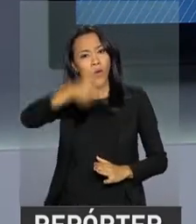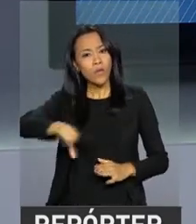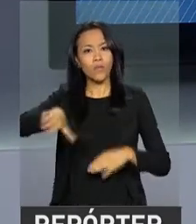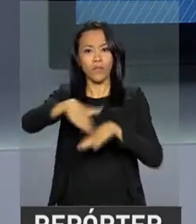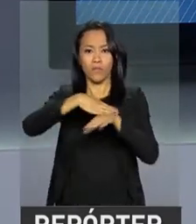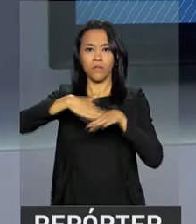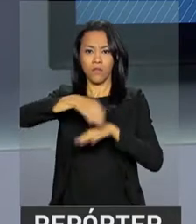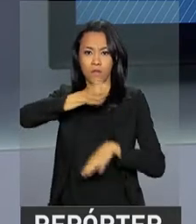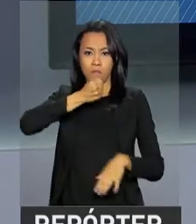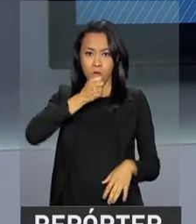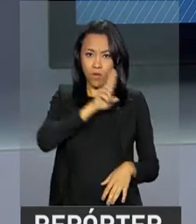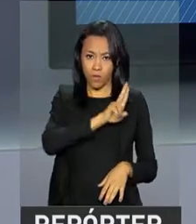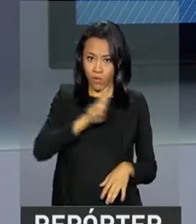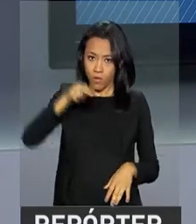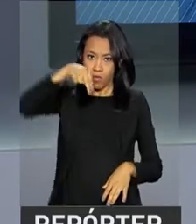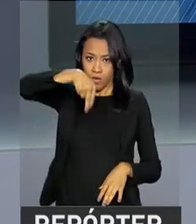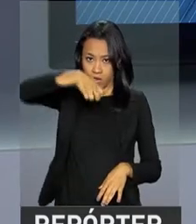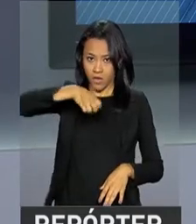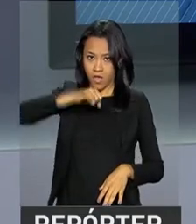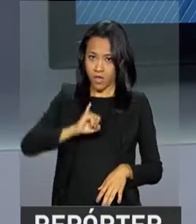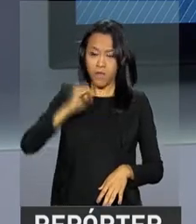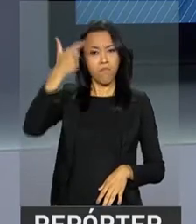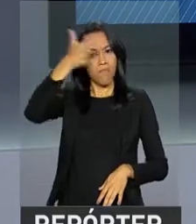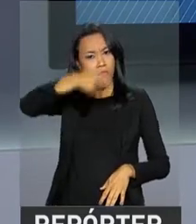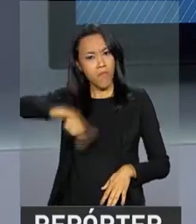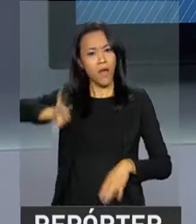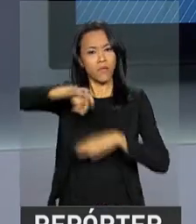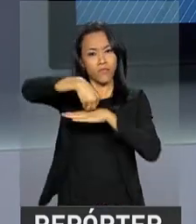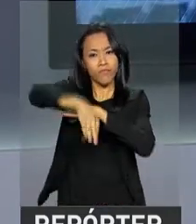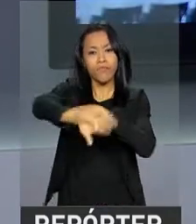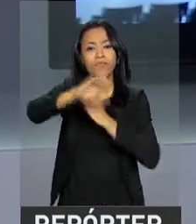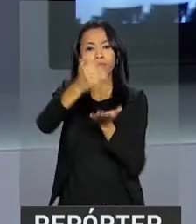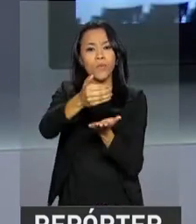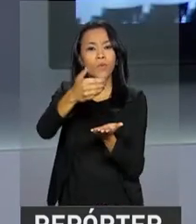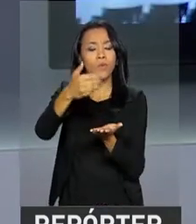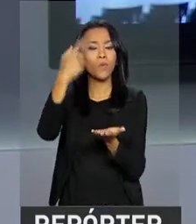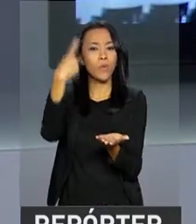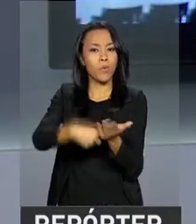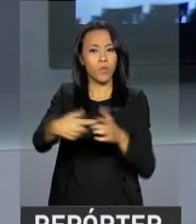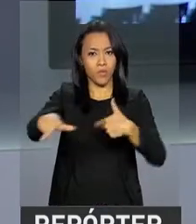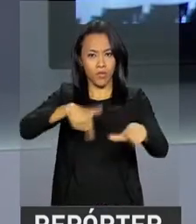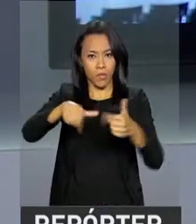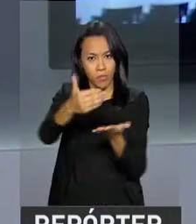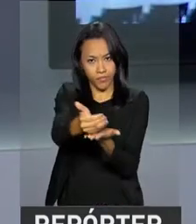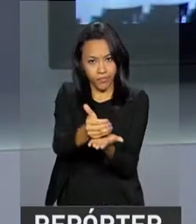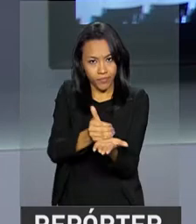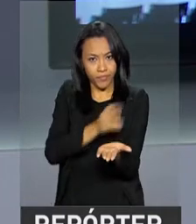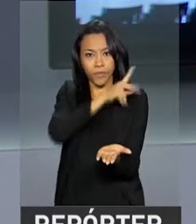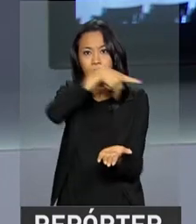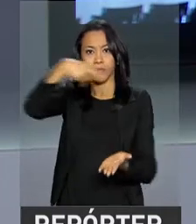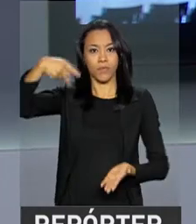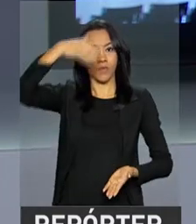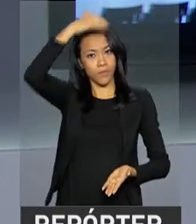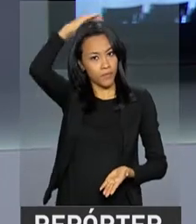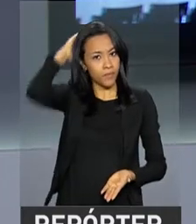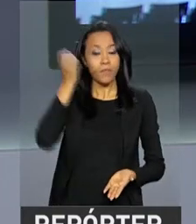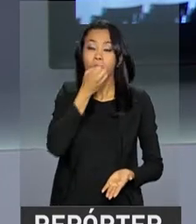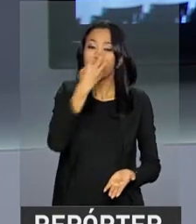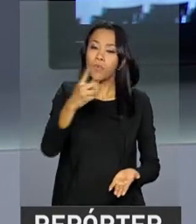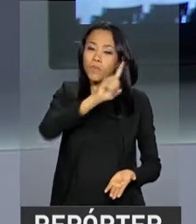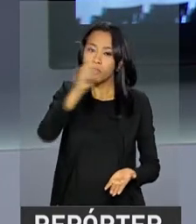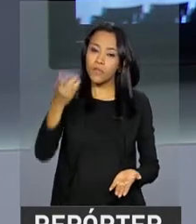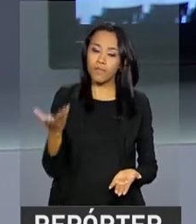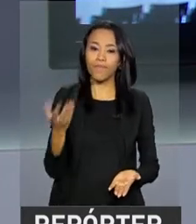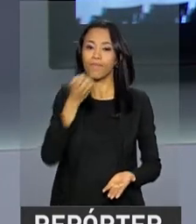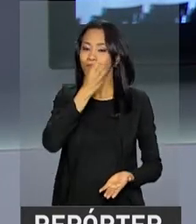pereira ele traz mais informações sobre a agenda do presidente michel temer olá nem novamente bom dia pra você bom dia